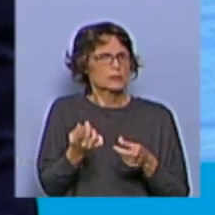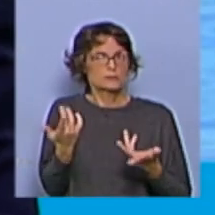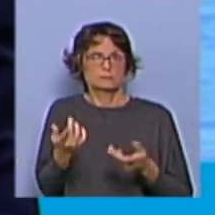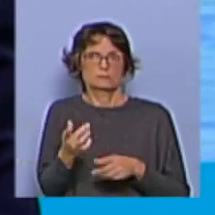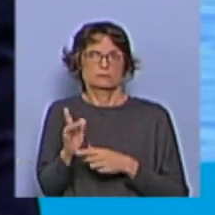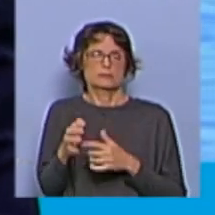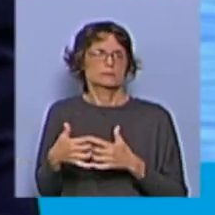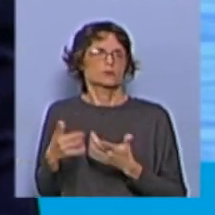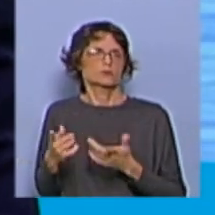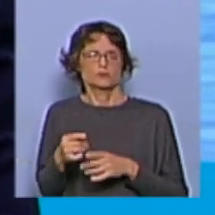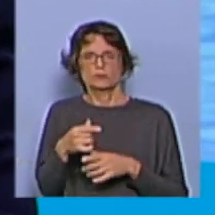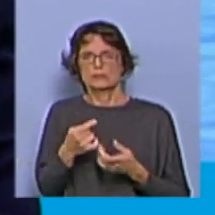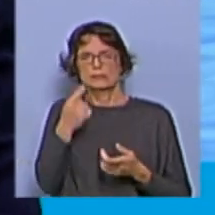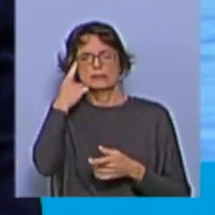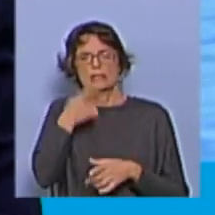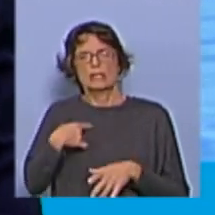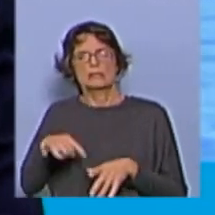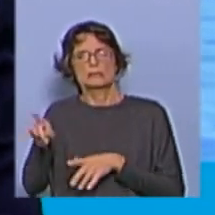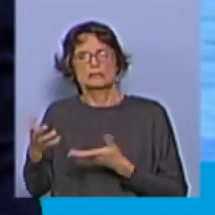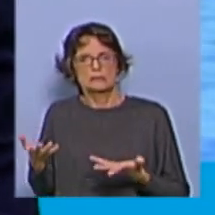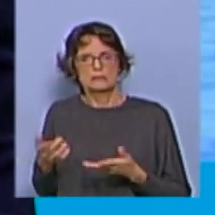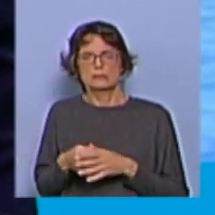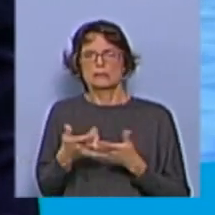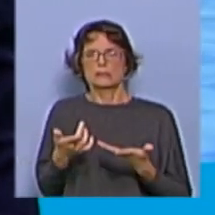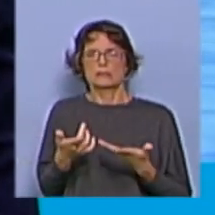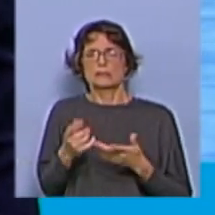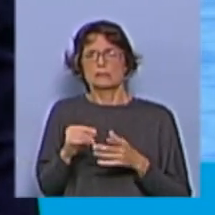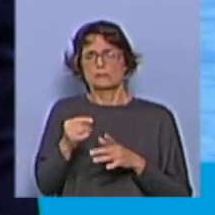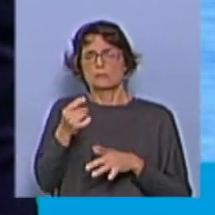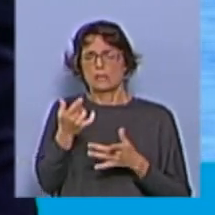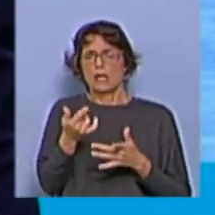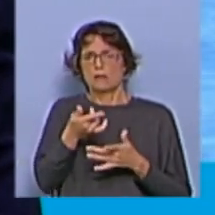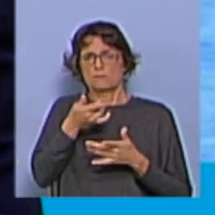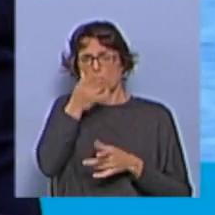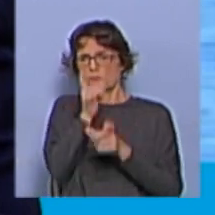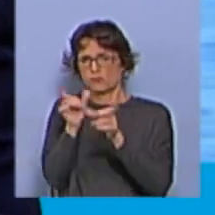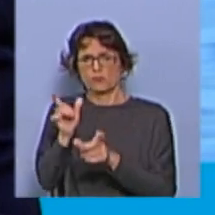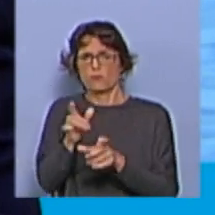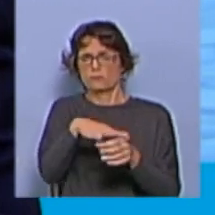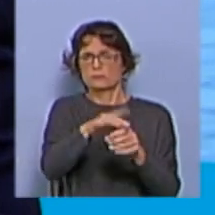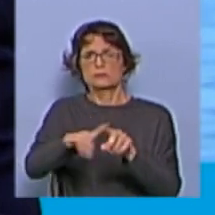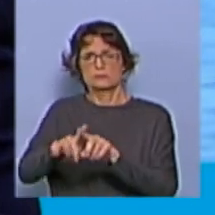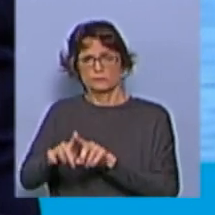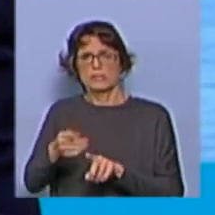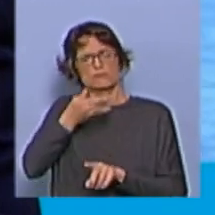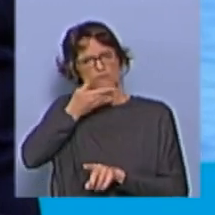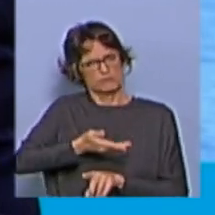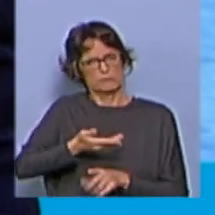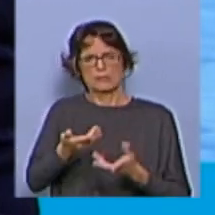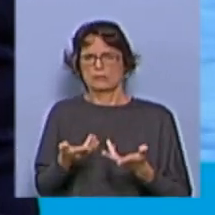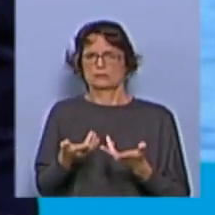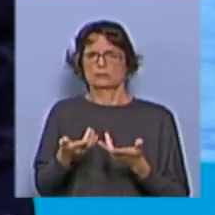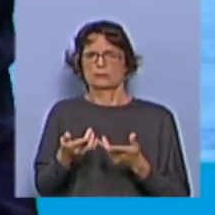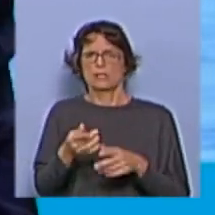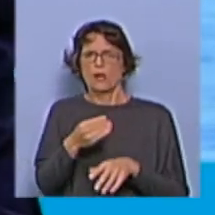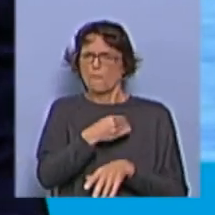Portanto, chamámos médicos, epidemiologistas, por exemplo, a doutora Maria Manuel de Mota, Prémio Fernando Pessoa, outros